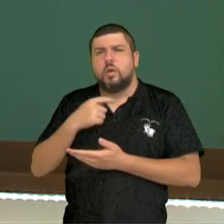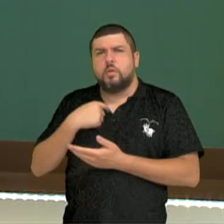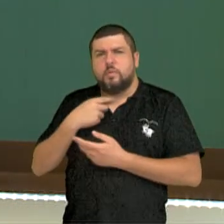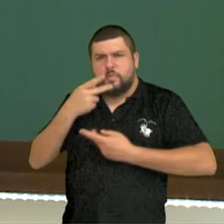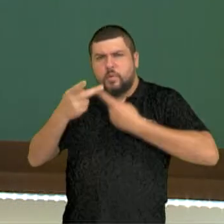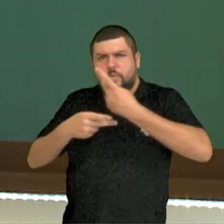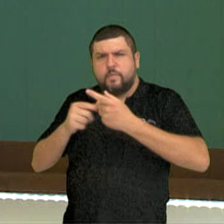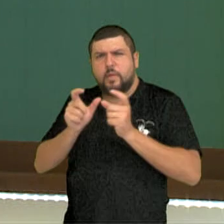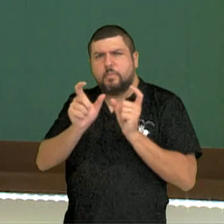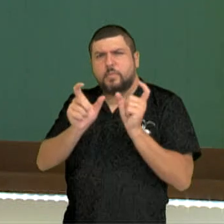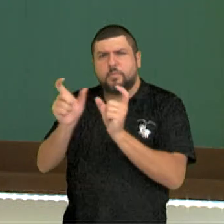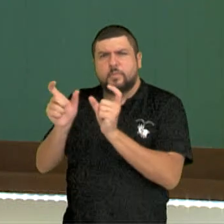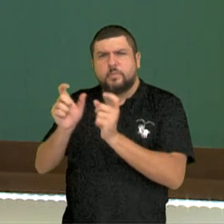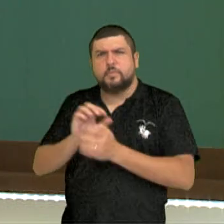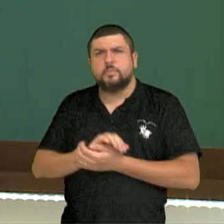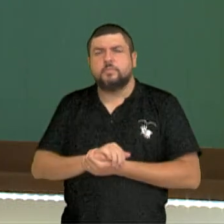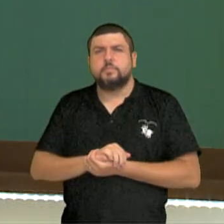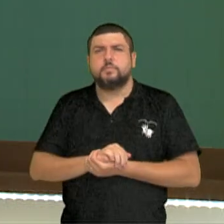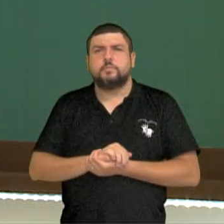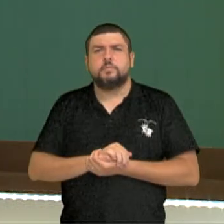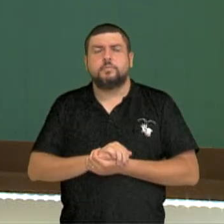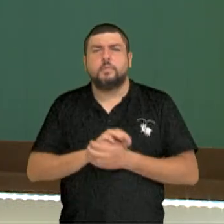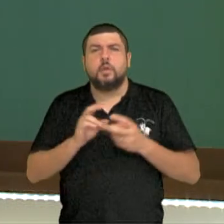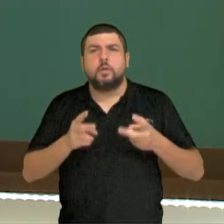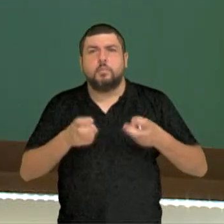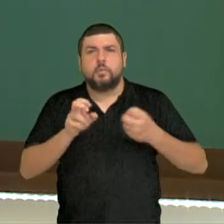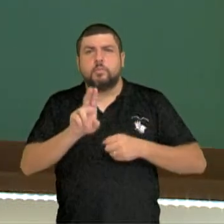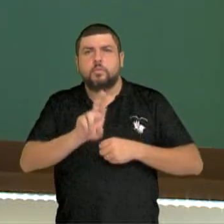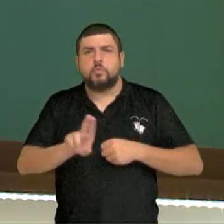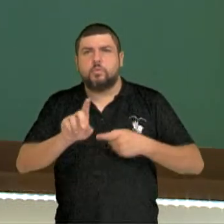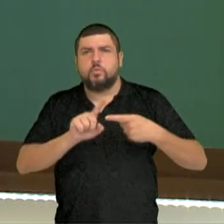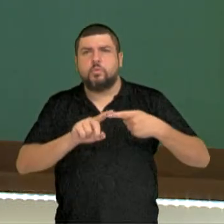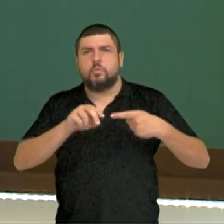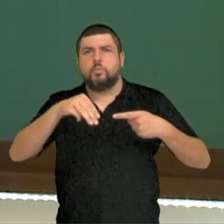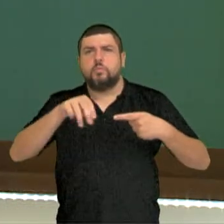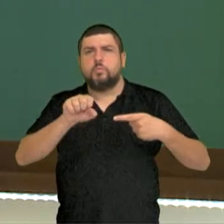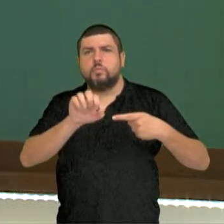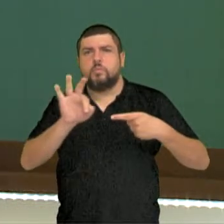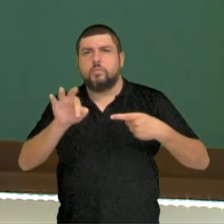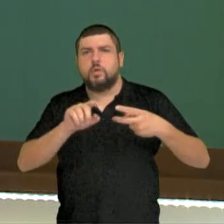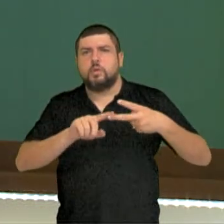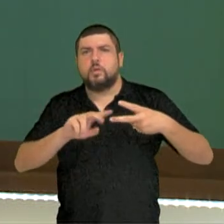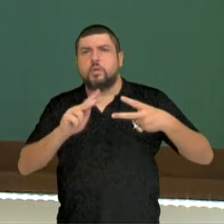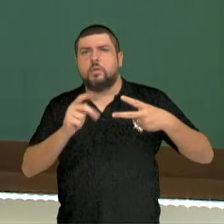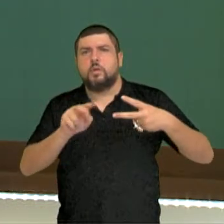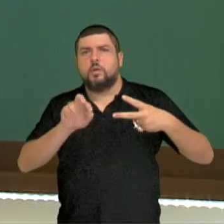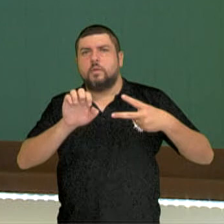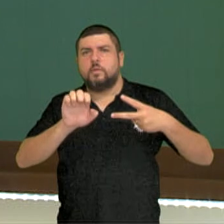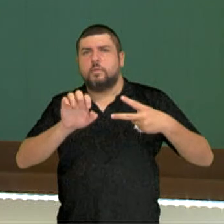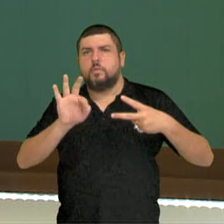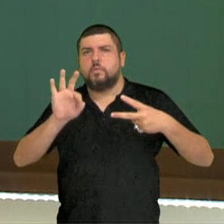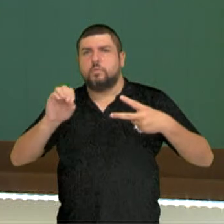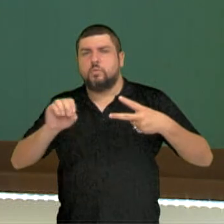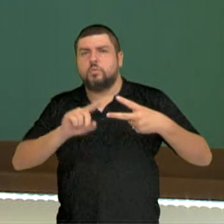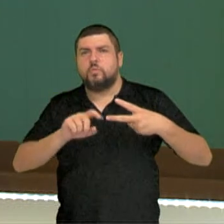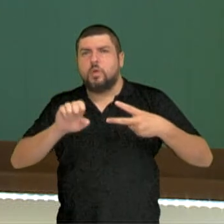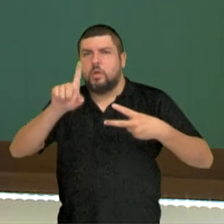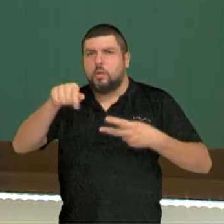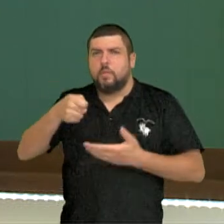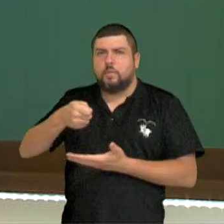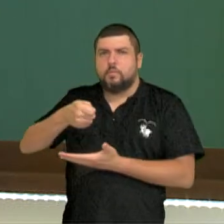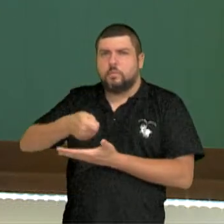as palavras? Veja que aqui a gente tem os dois verbos, o must e o have to, usado para expressar a obrigação ou algo